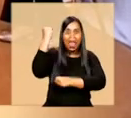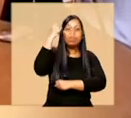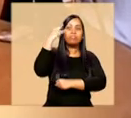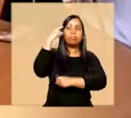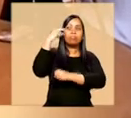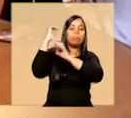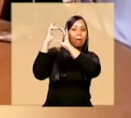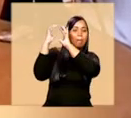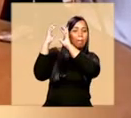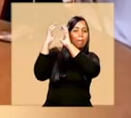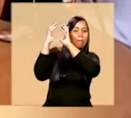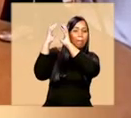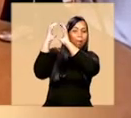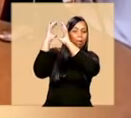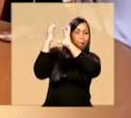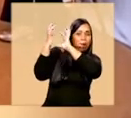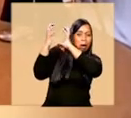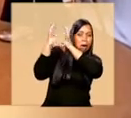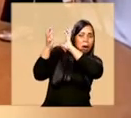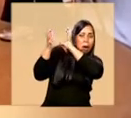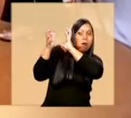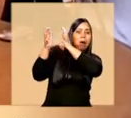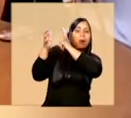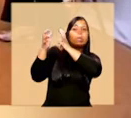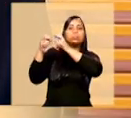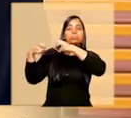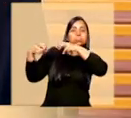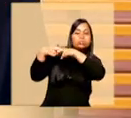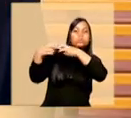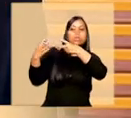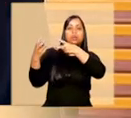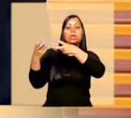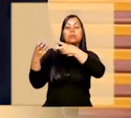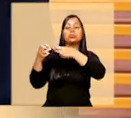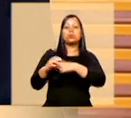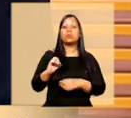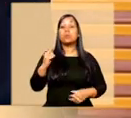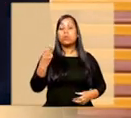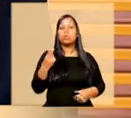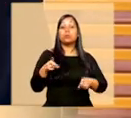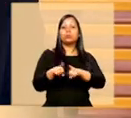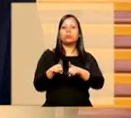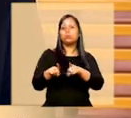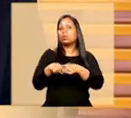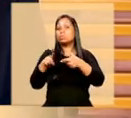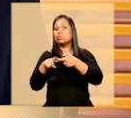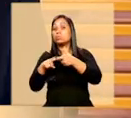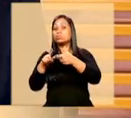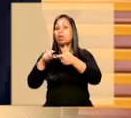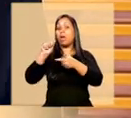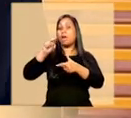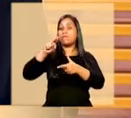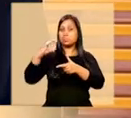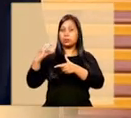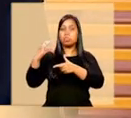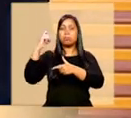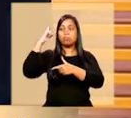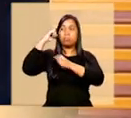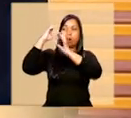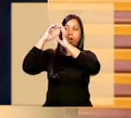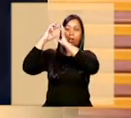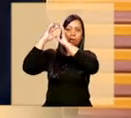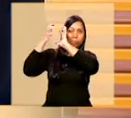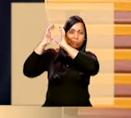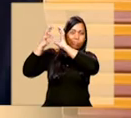grave, que geralmente ou é secundária a um traumatismo craniano, de acidente, geralmente, ou secundária a um AVC, a um derrame,